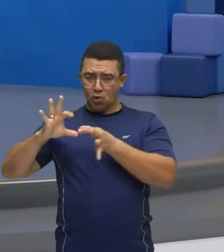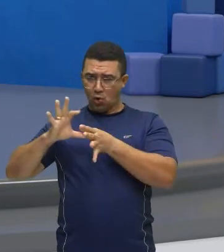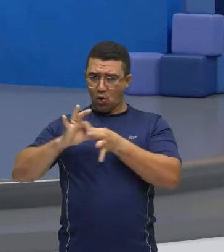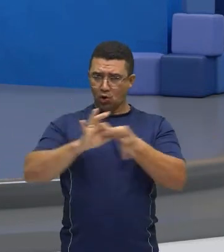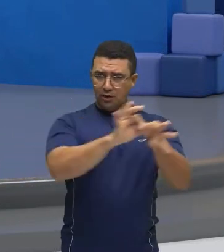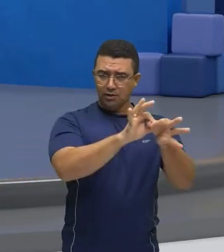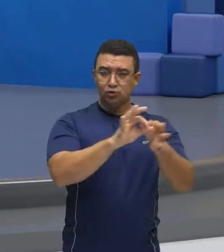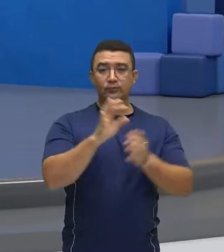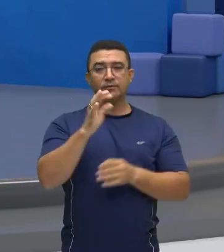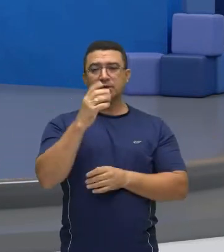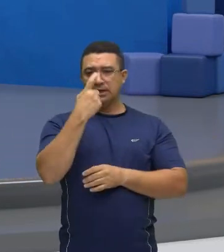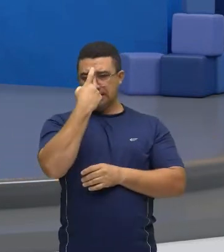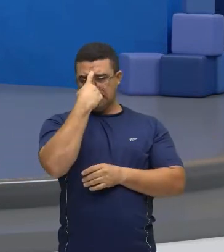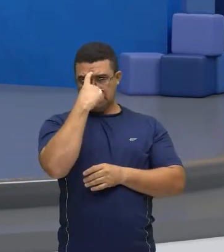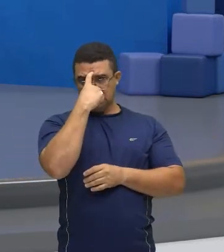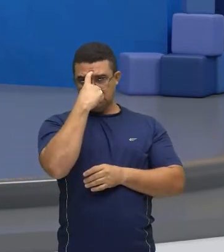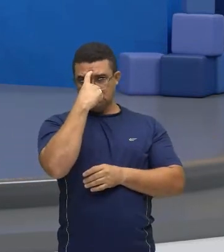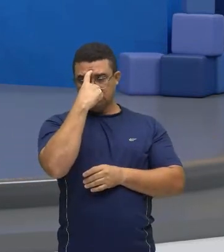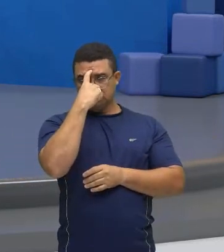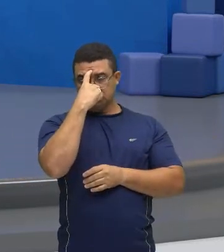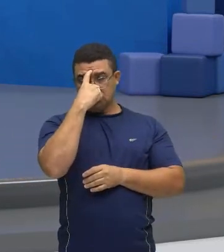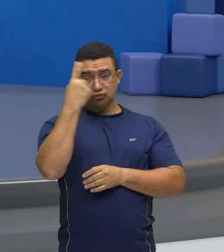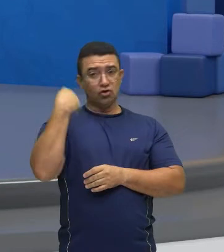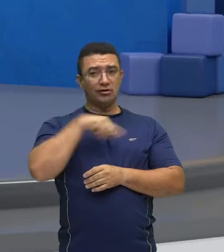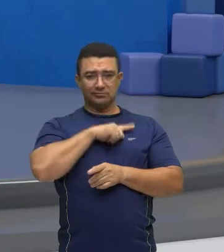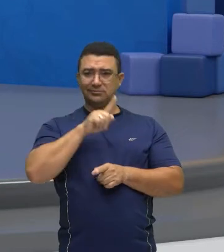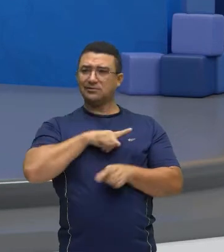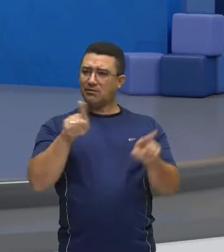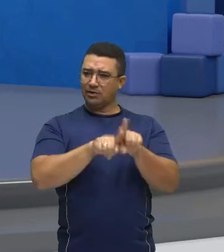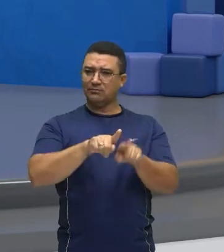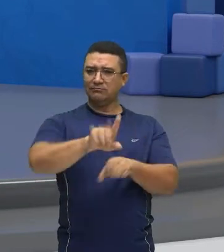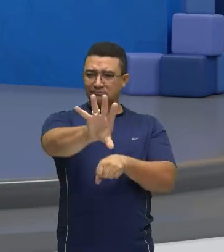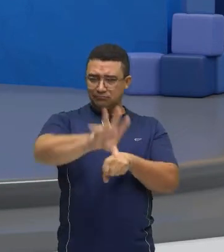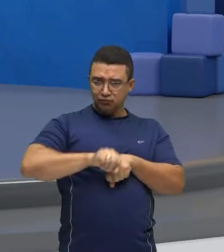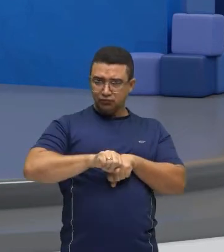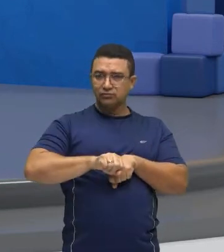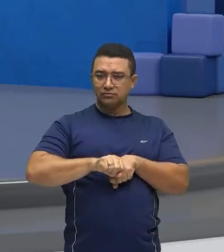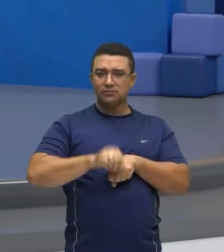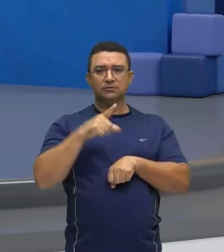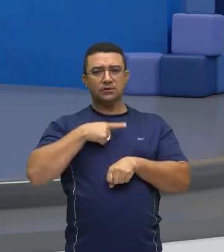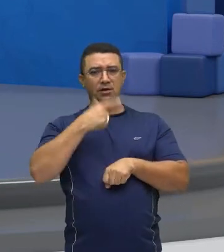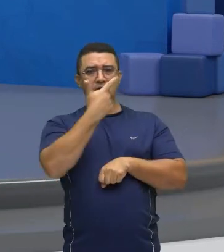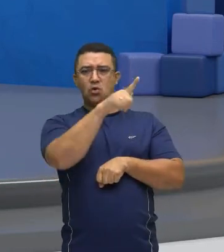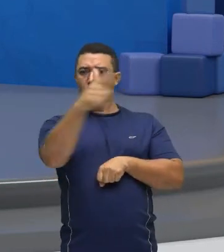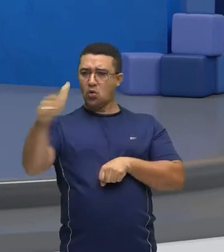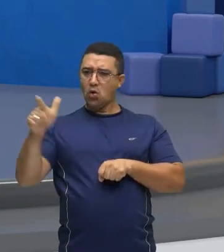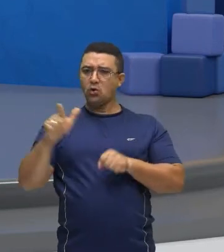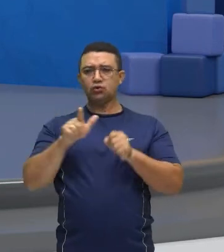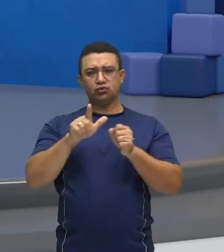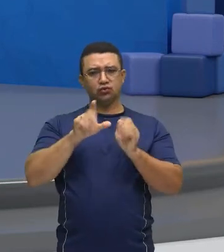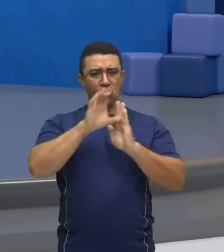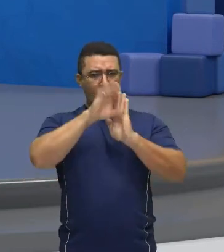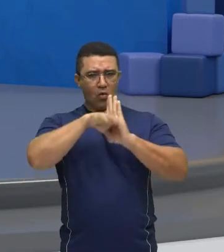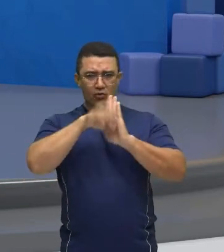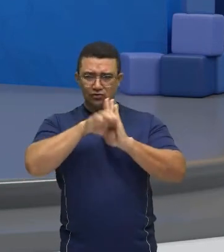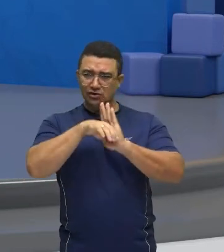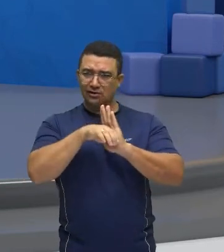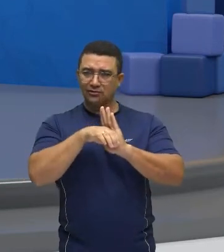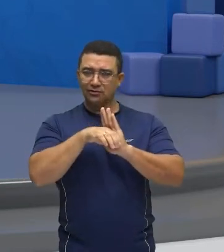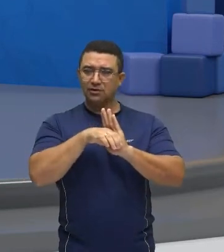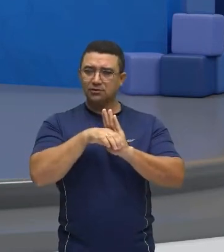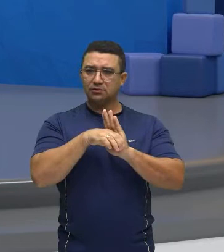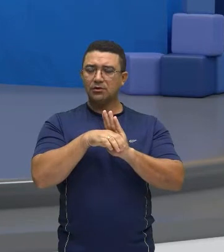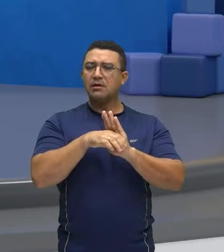na Índia, e a gente pode trazer isso para a gente também. Aqui no Brasil, a gente tem diversos conceitos que são aqui, né, mais próximos à